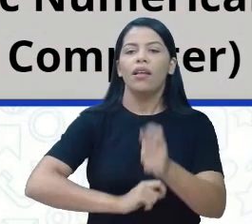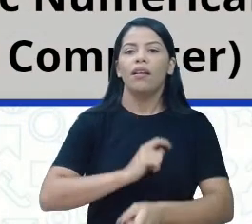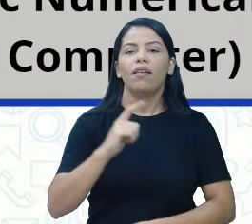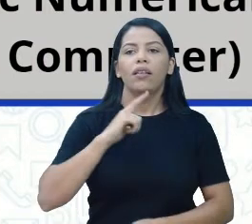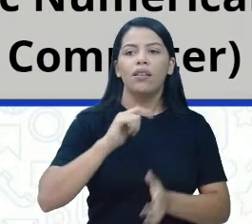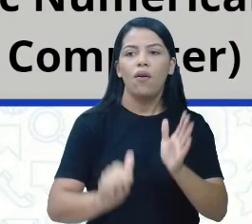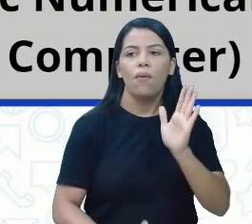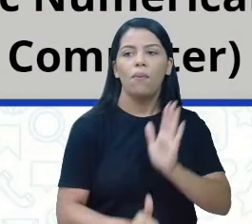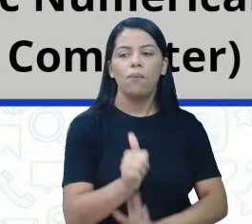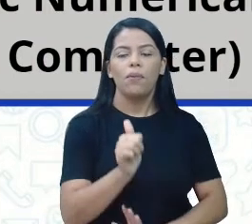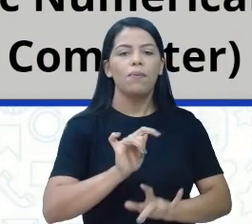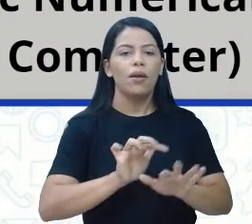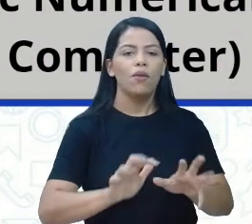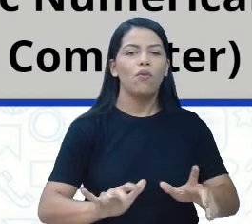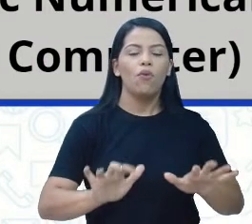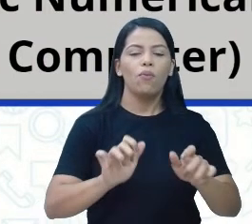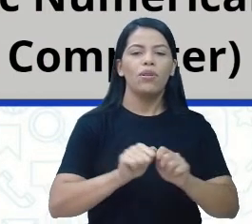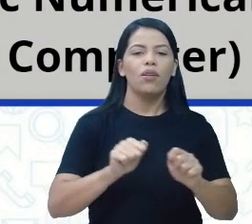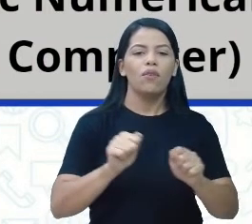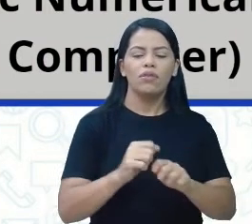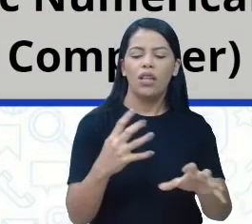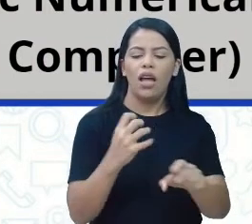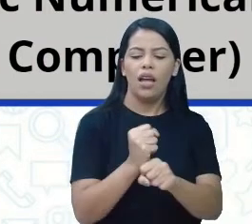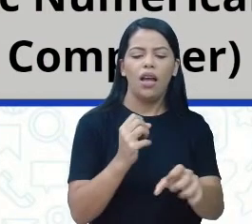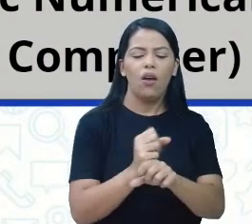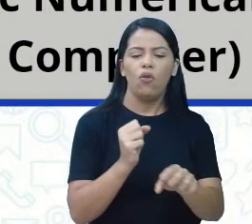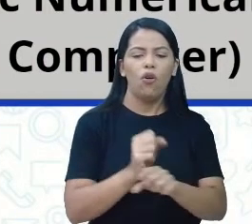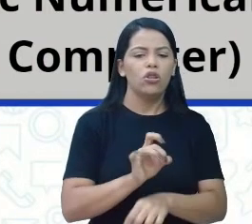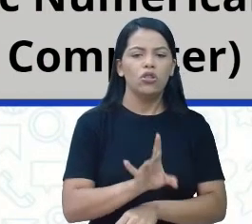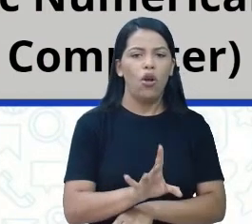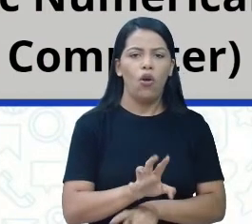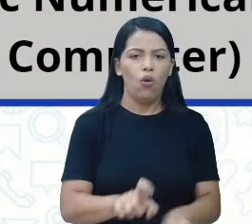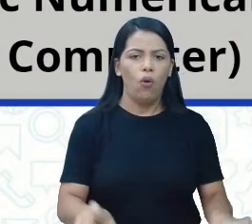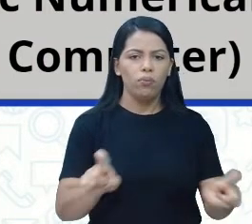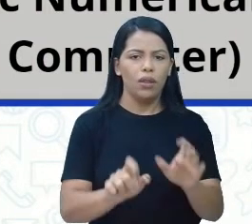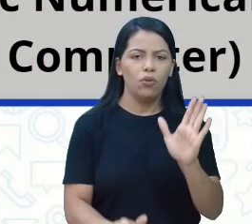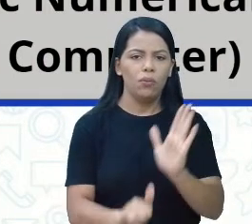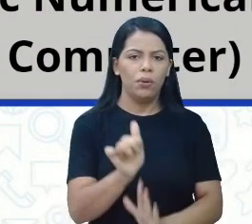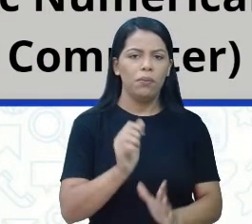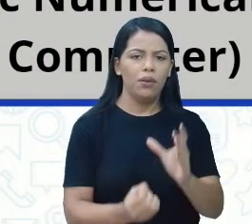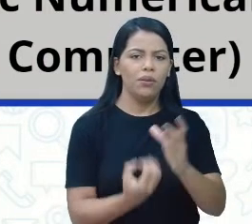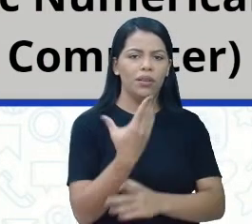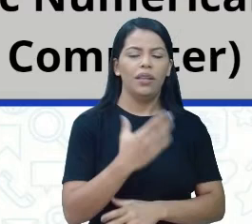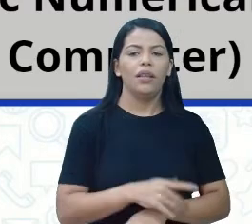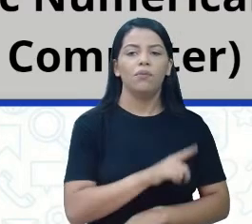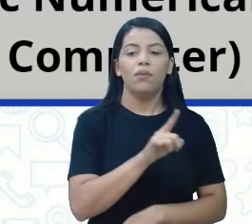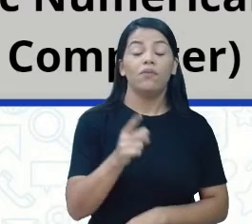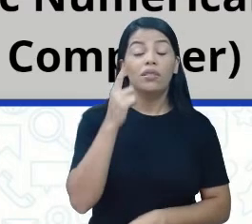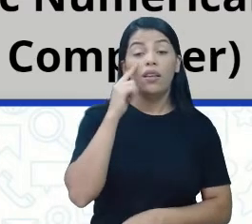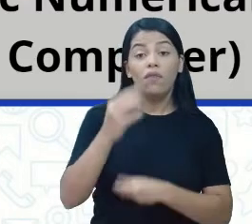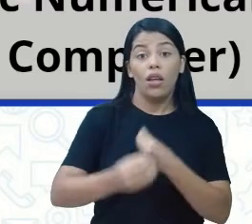computador feito para calcular. Era máquina calculadora. Só calculadora, né? Para